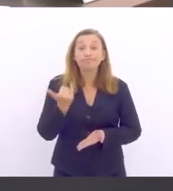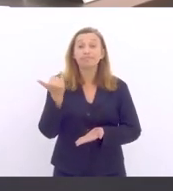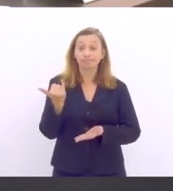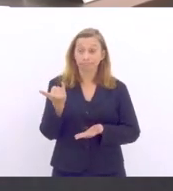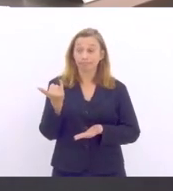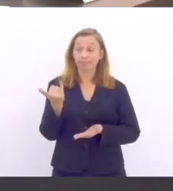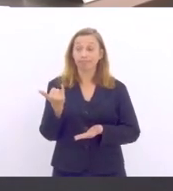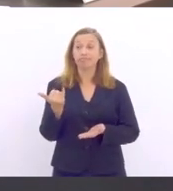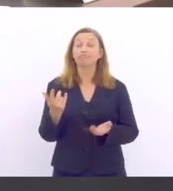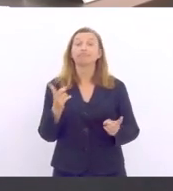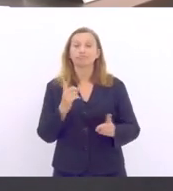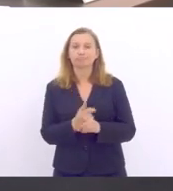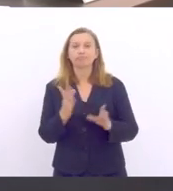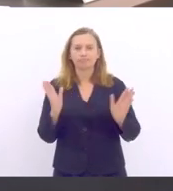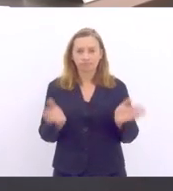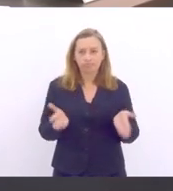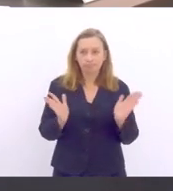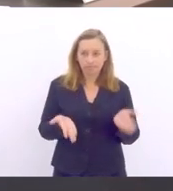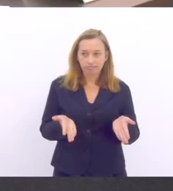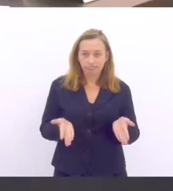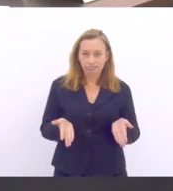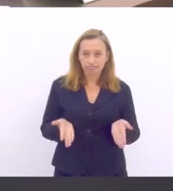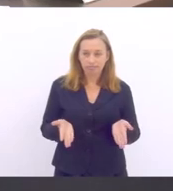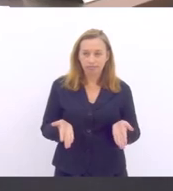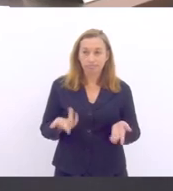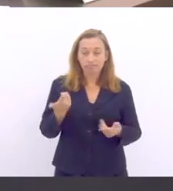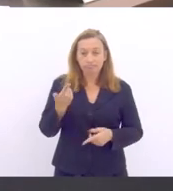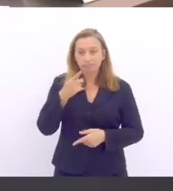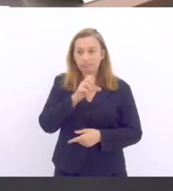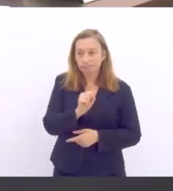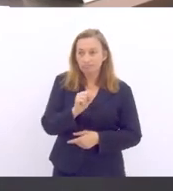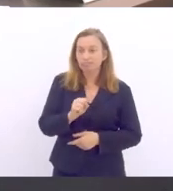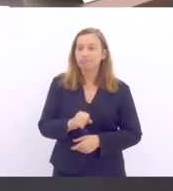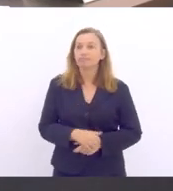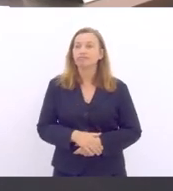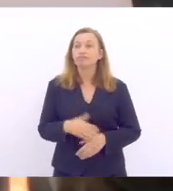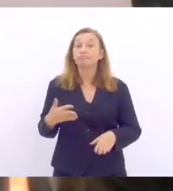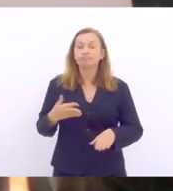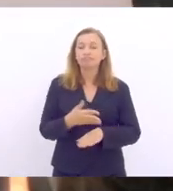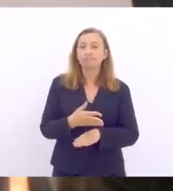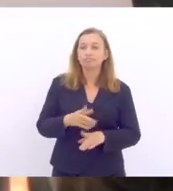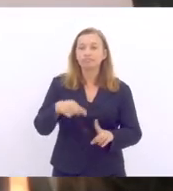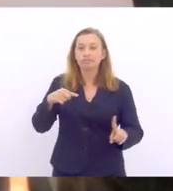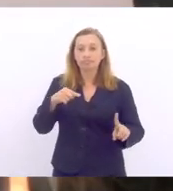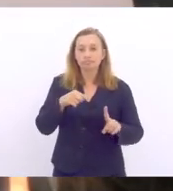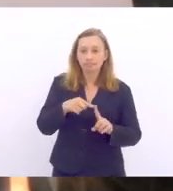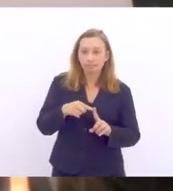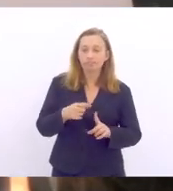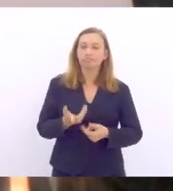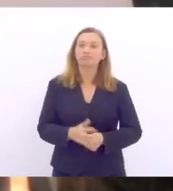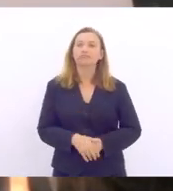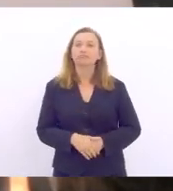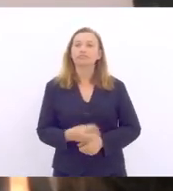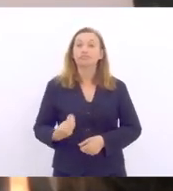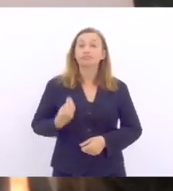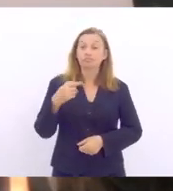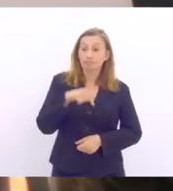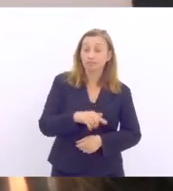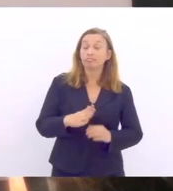desse encontro hoje, né, conseguimos chegar a um objetivo, né, que é estar aqui na